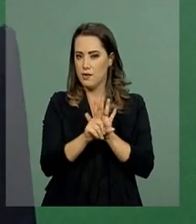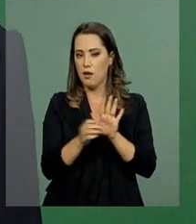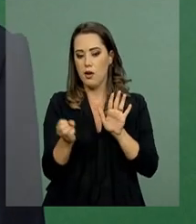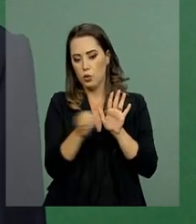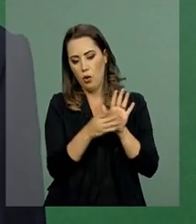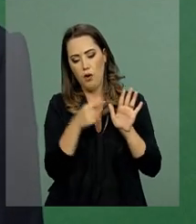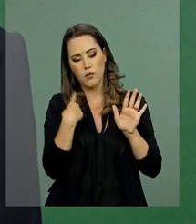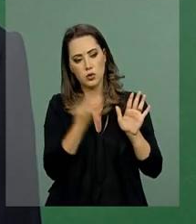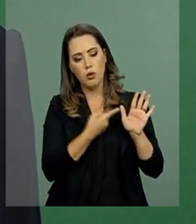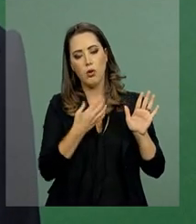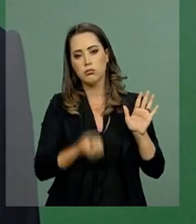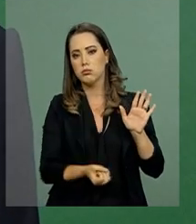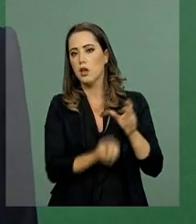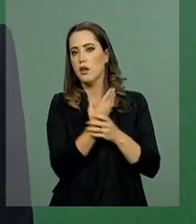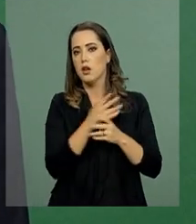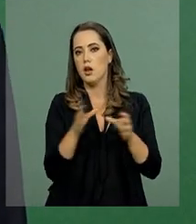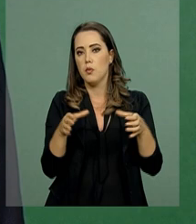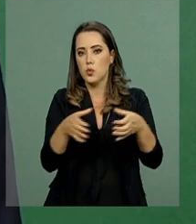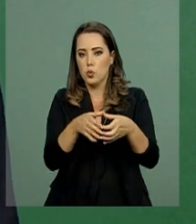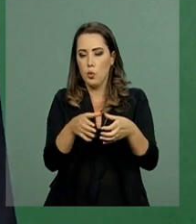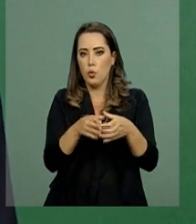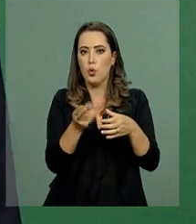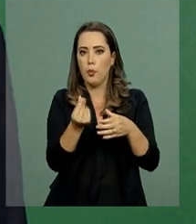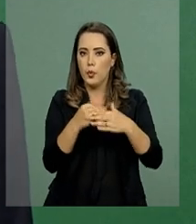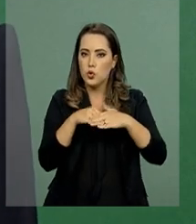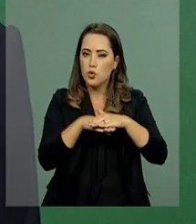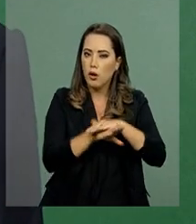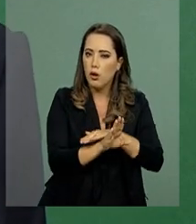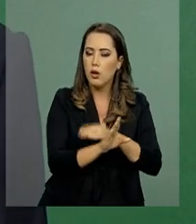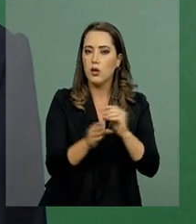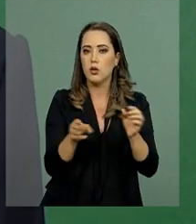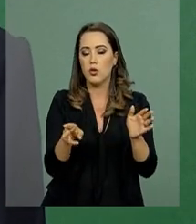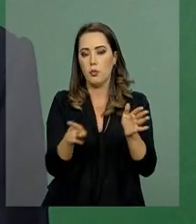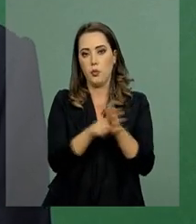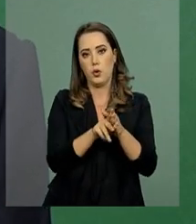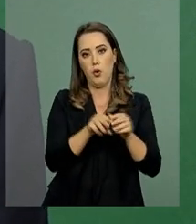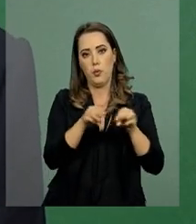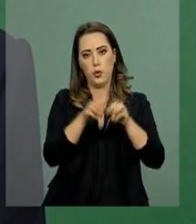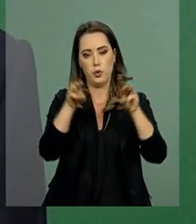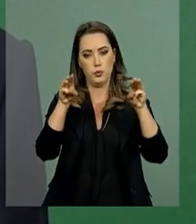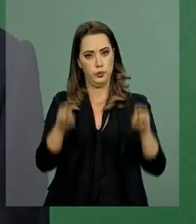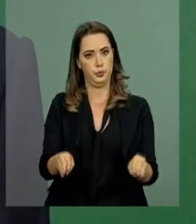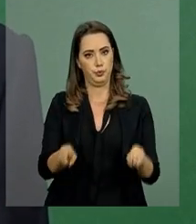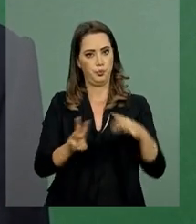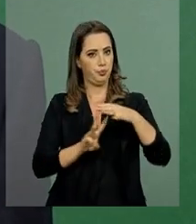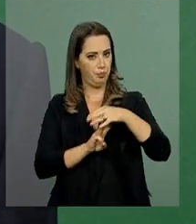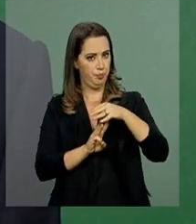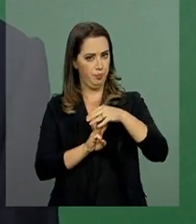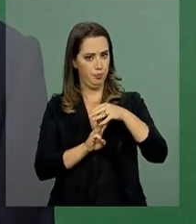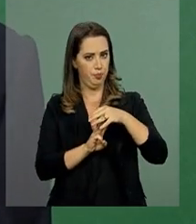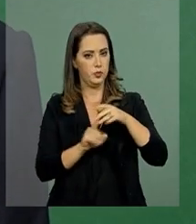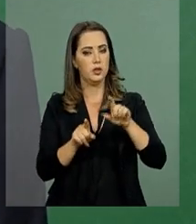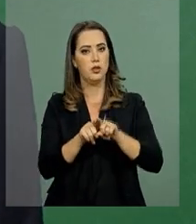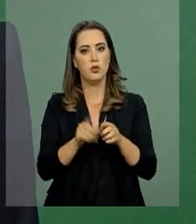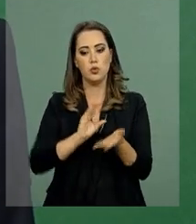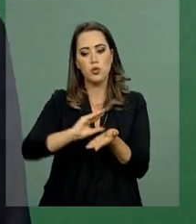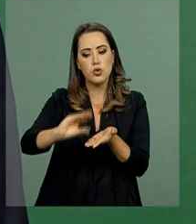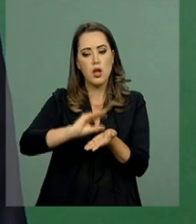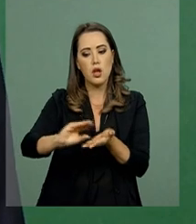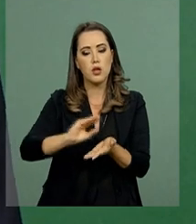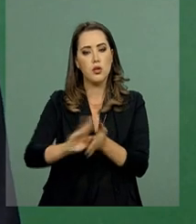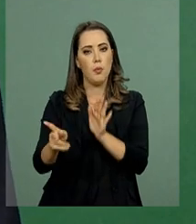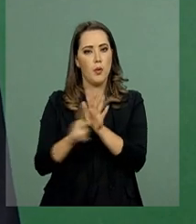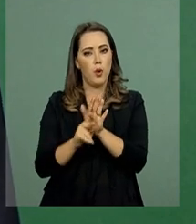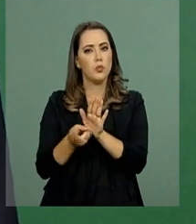poderemos criar o fundo patrimonial ligado ao museu nacional e com isso os recursos desde já serem colocados nesse